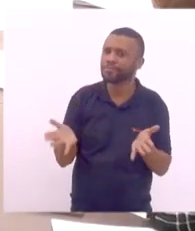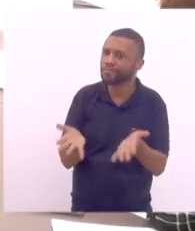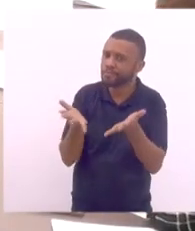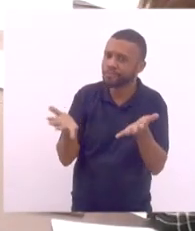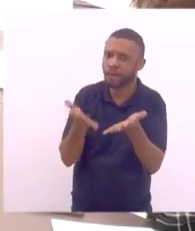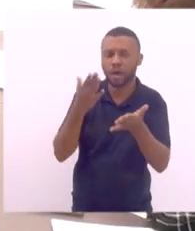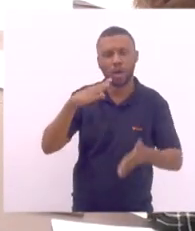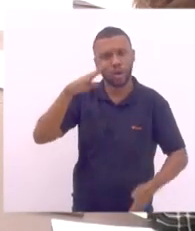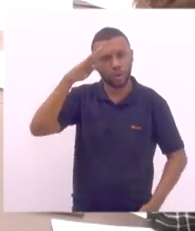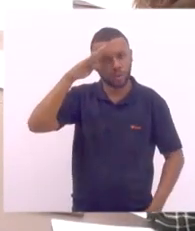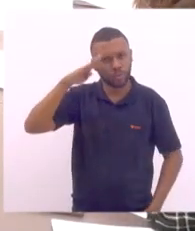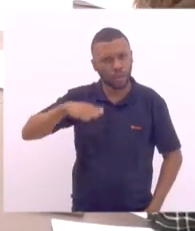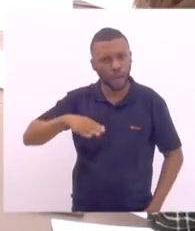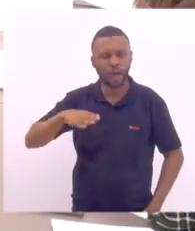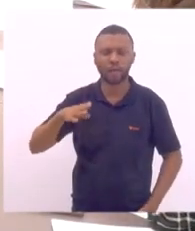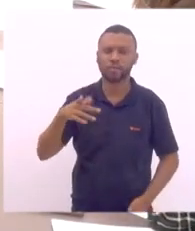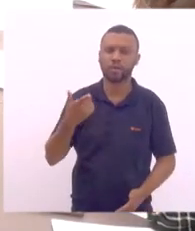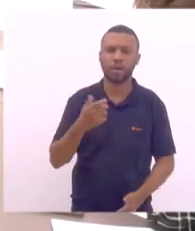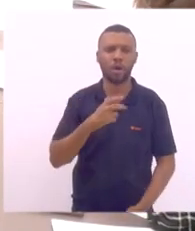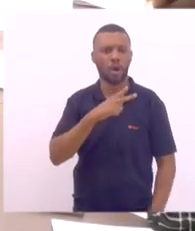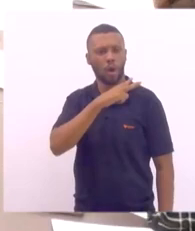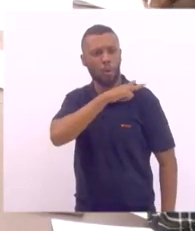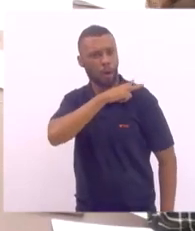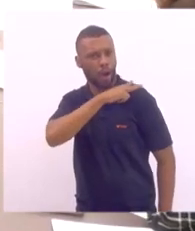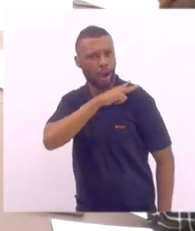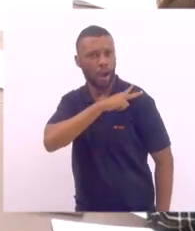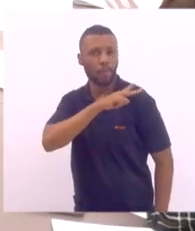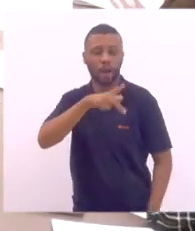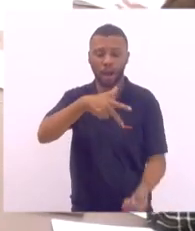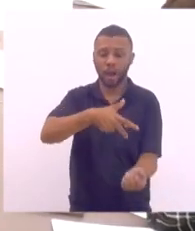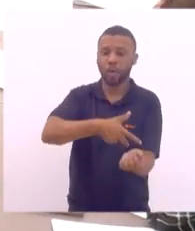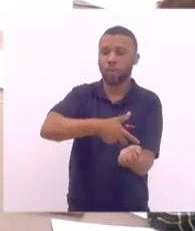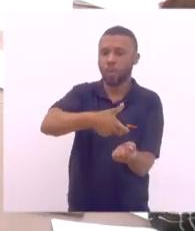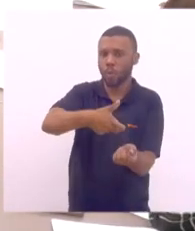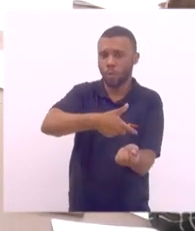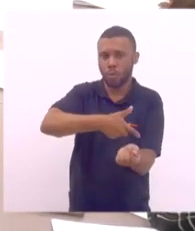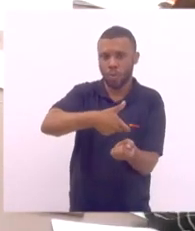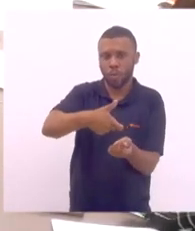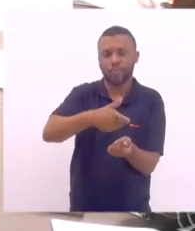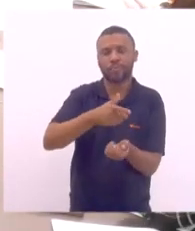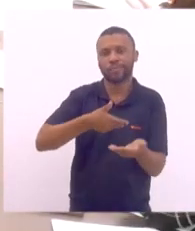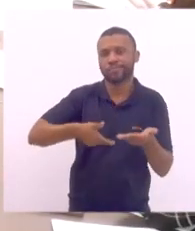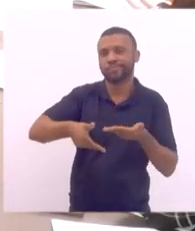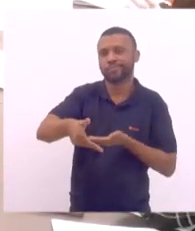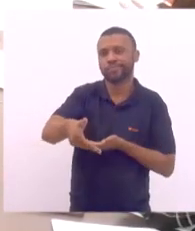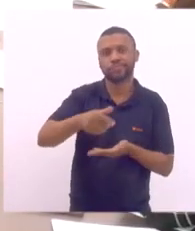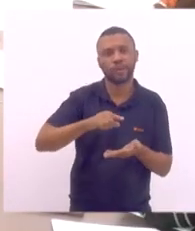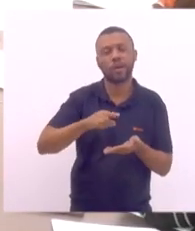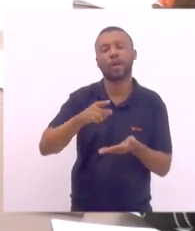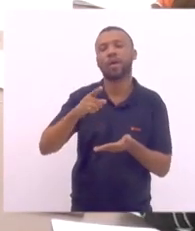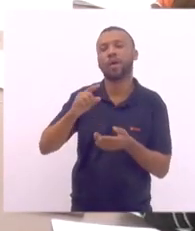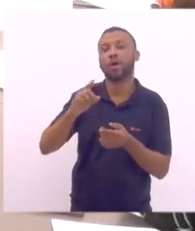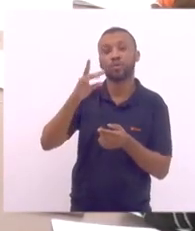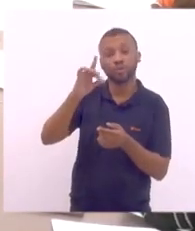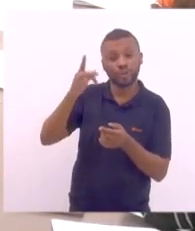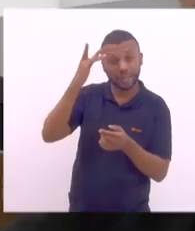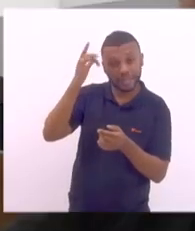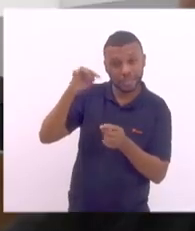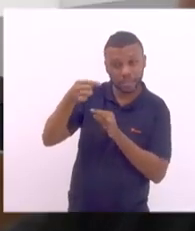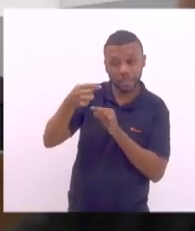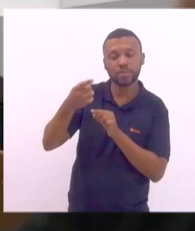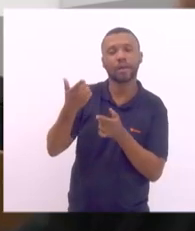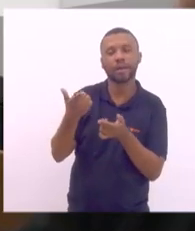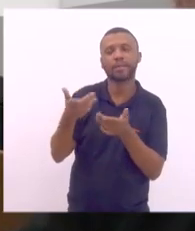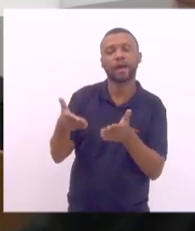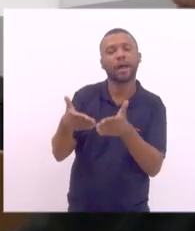o soldado, o cabo, a tropa, a fazer a doação de sangue, e, com isso, ele ganharia uma dispensa no dia seguinte. Precisamos